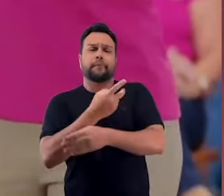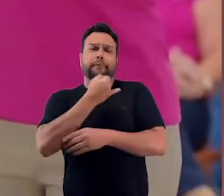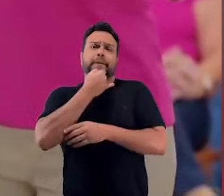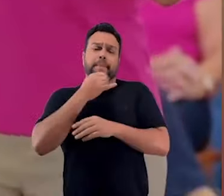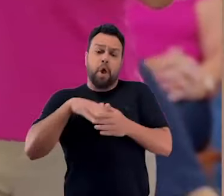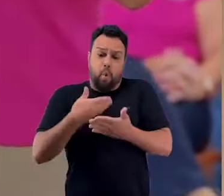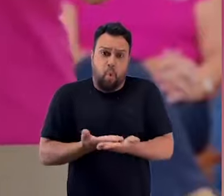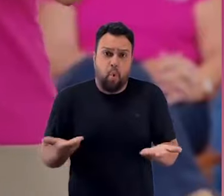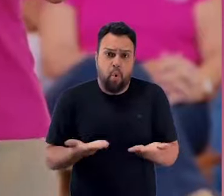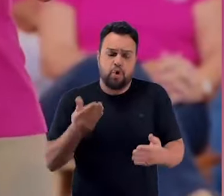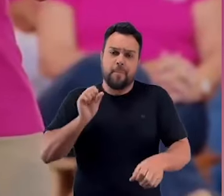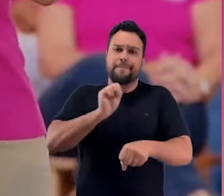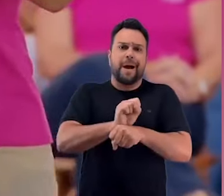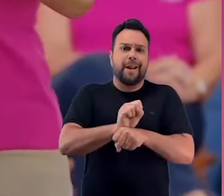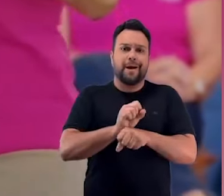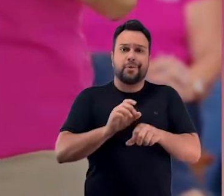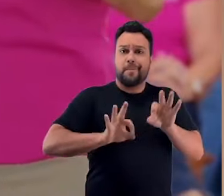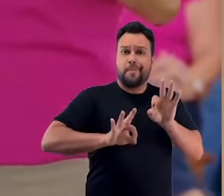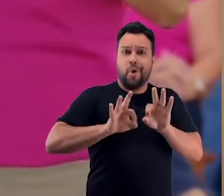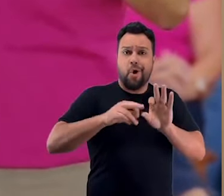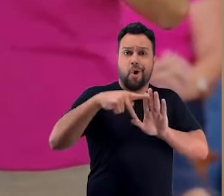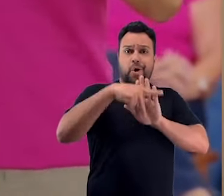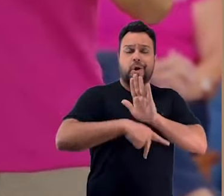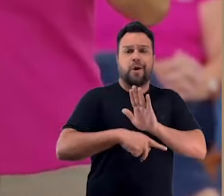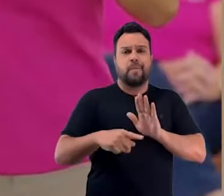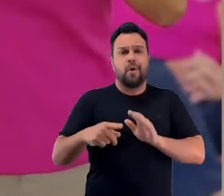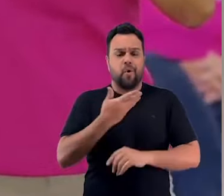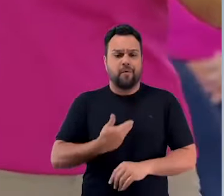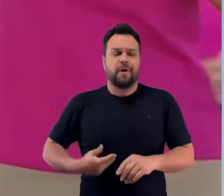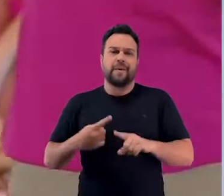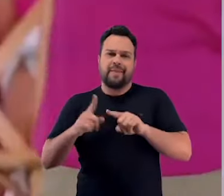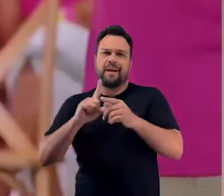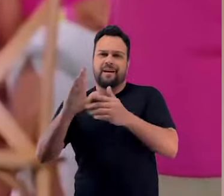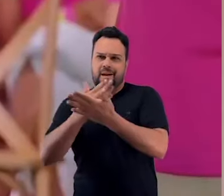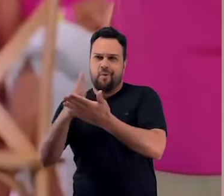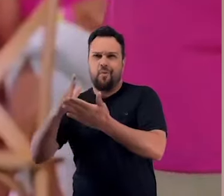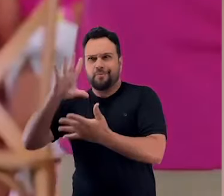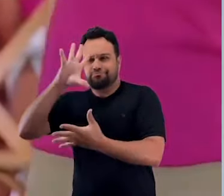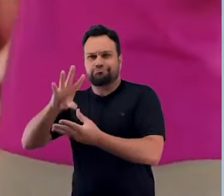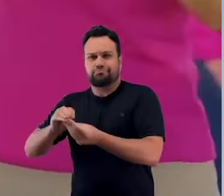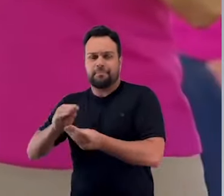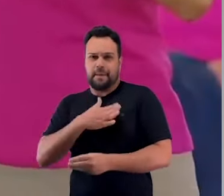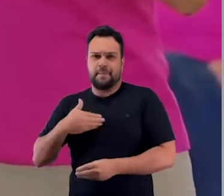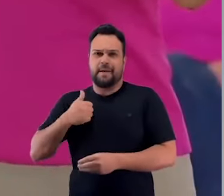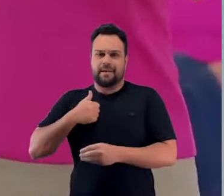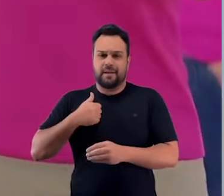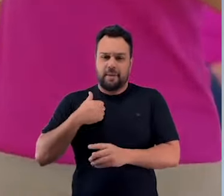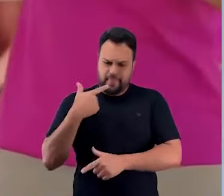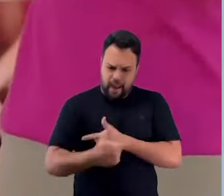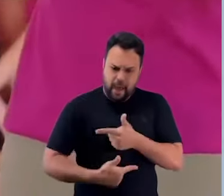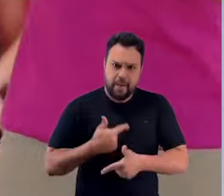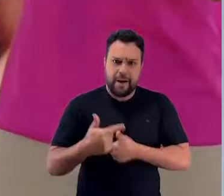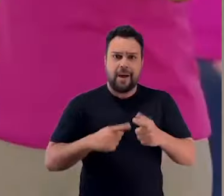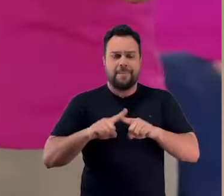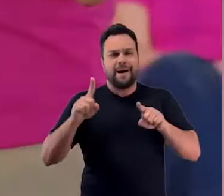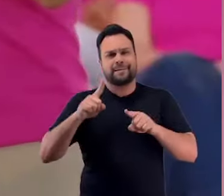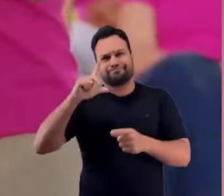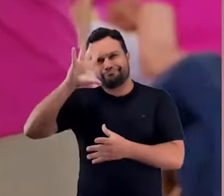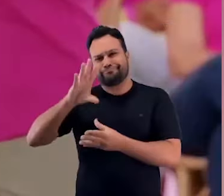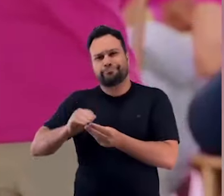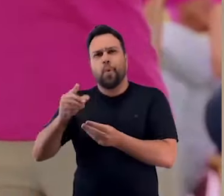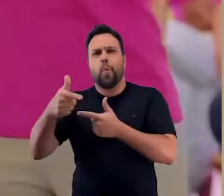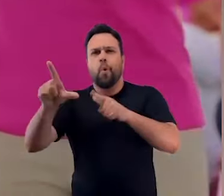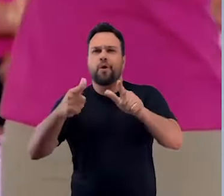infelizmente tá parado do programa de governo Porque infelizmente algumas primeiras damas TM vocação para trabalhar mas outras T vocação